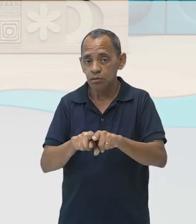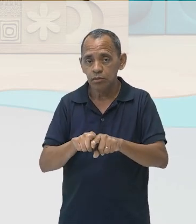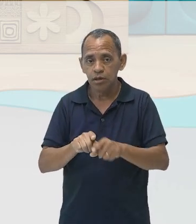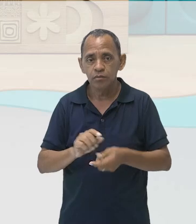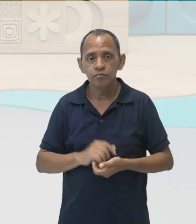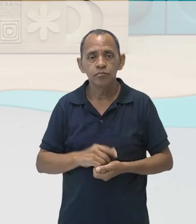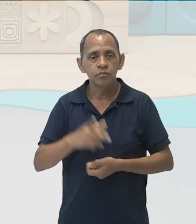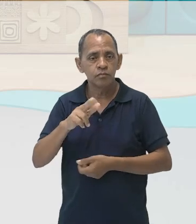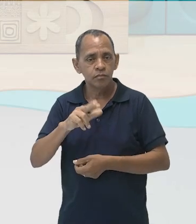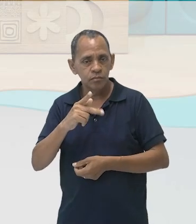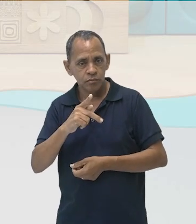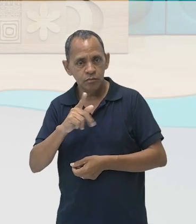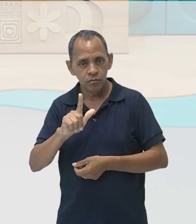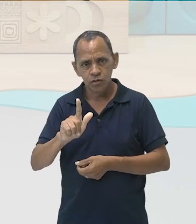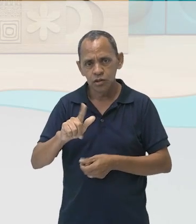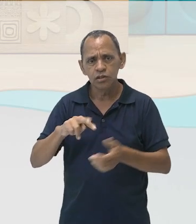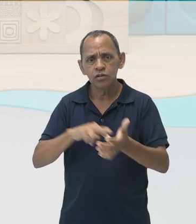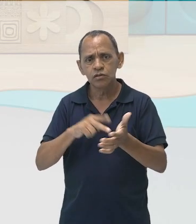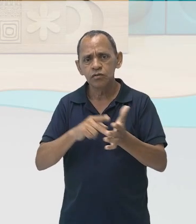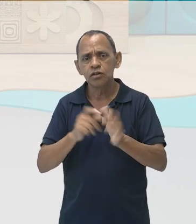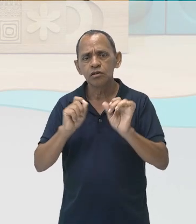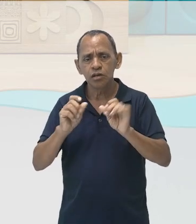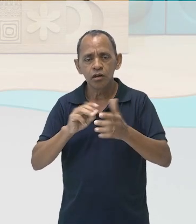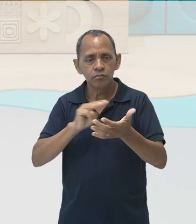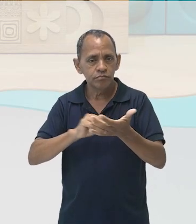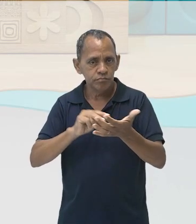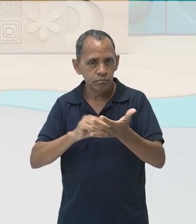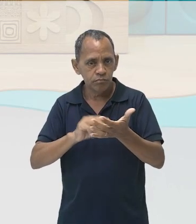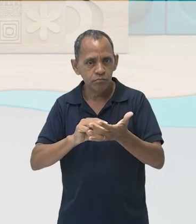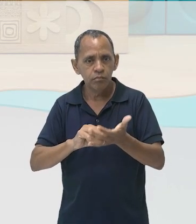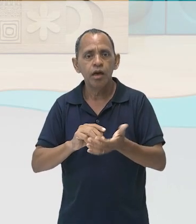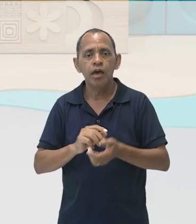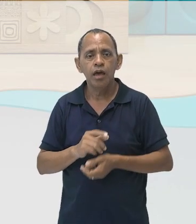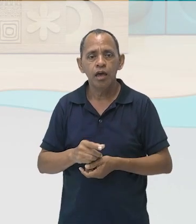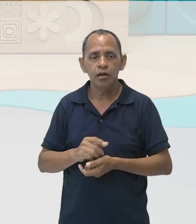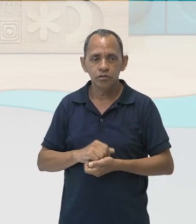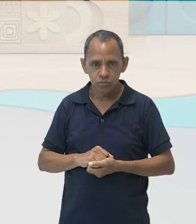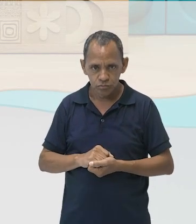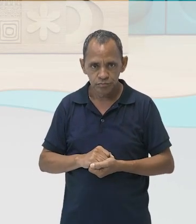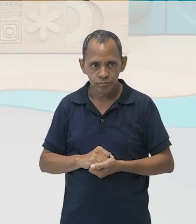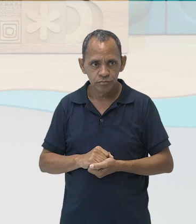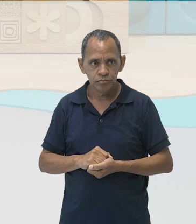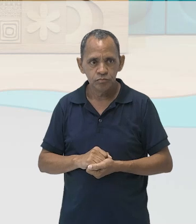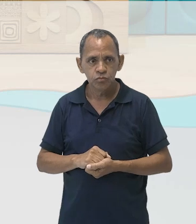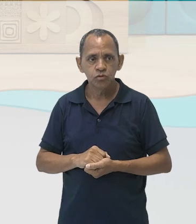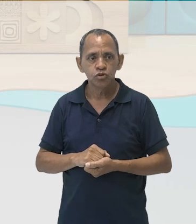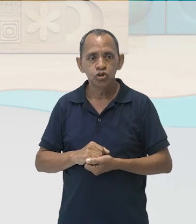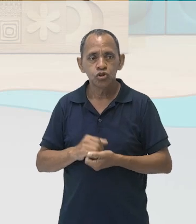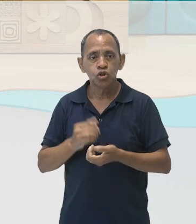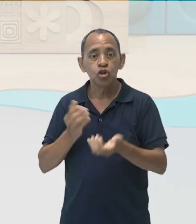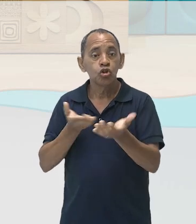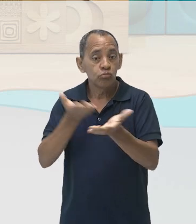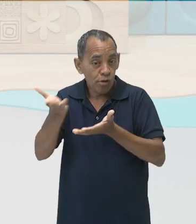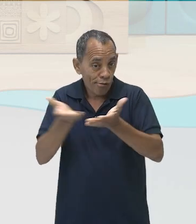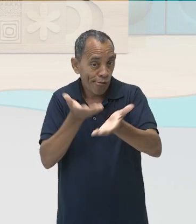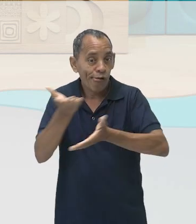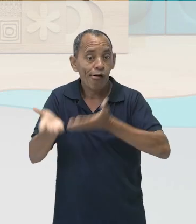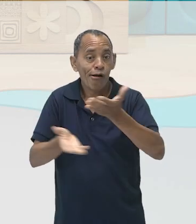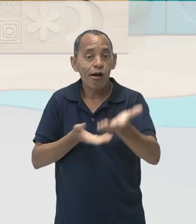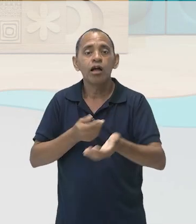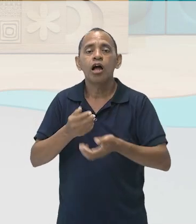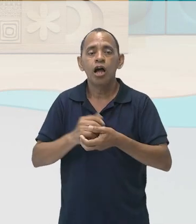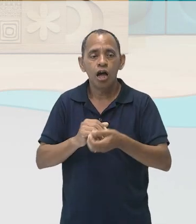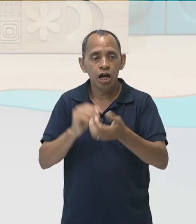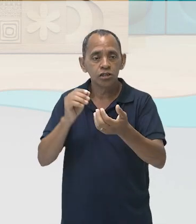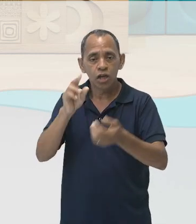o RPG, o que é? É um método terapêutico manual que se aplica a todas as patologias que